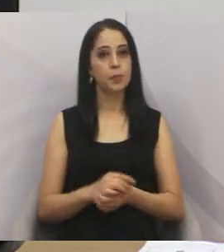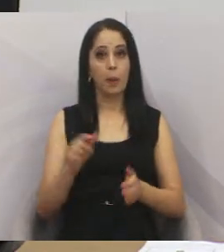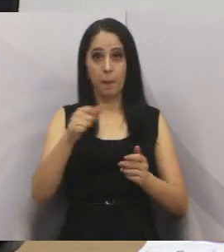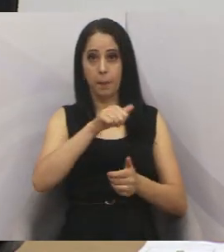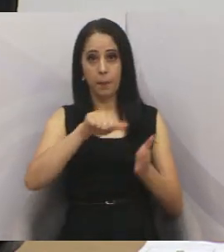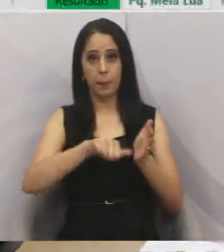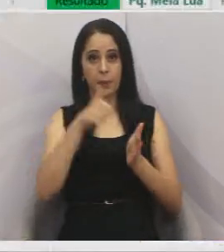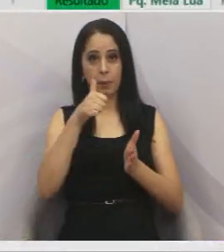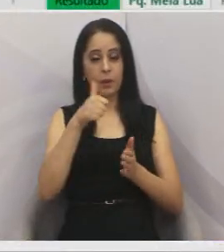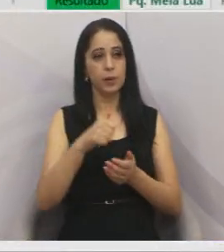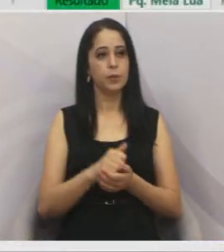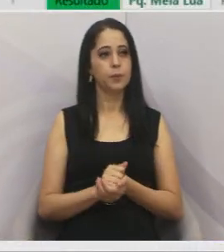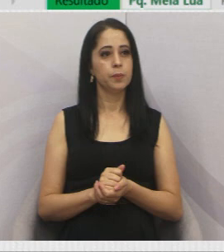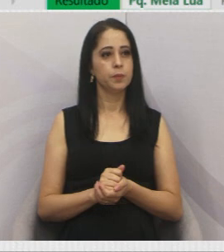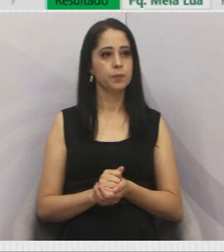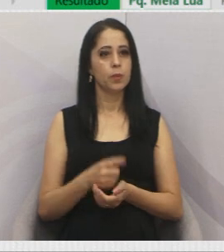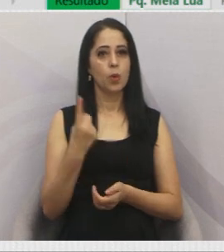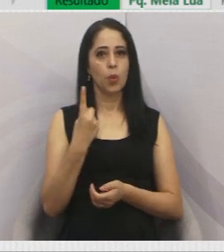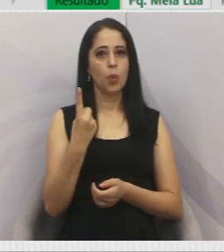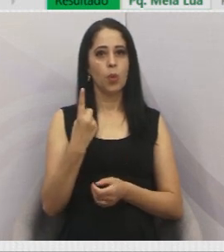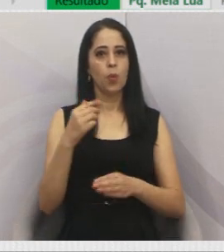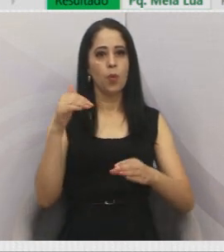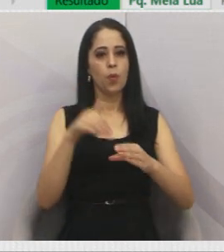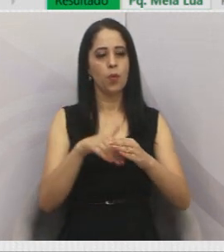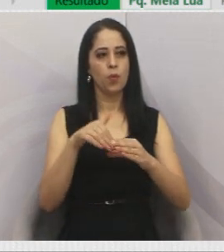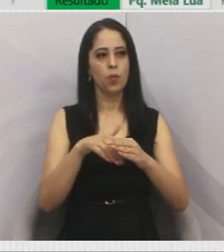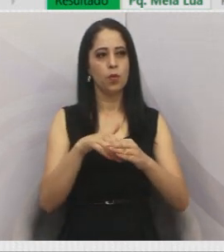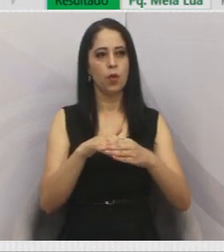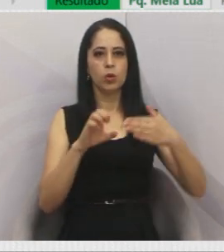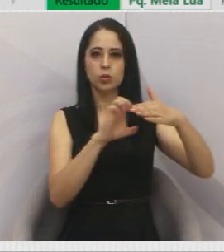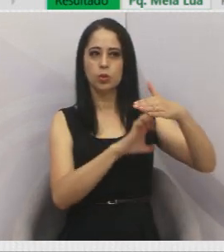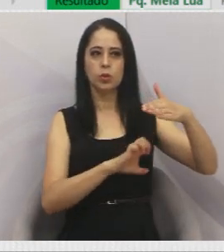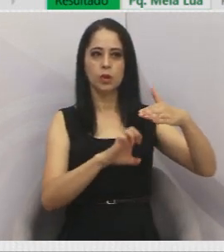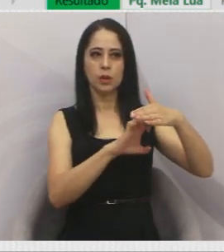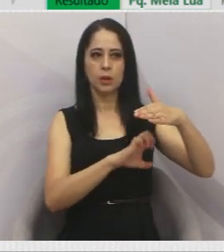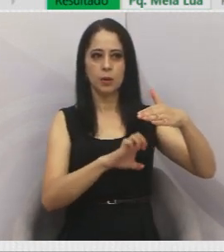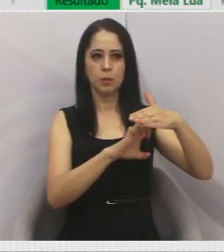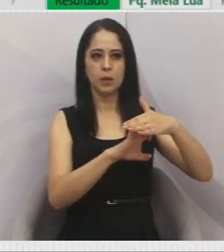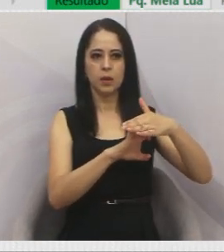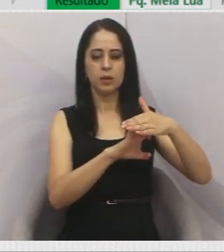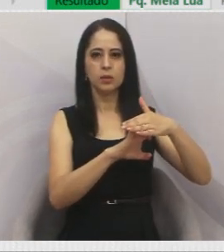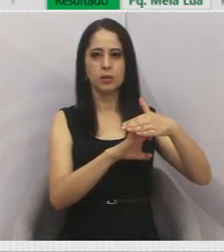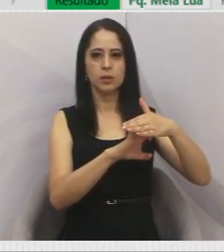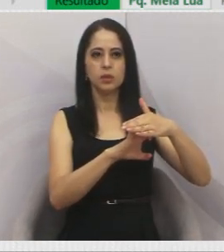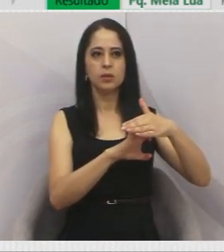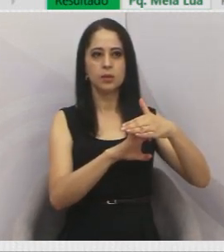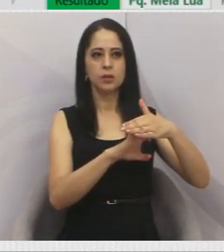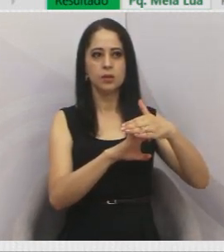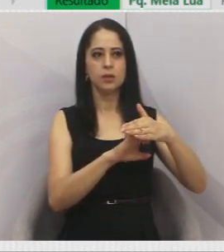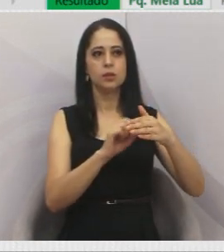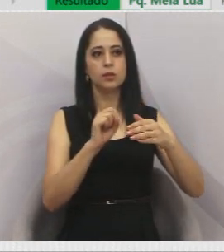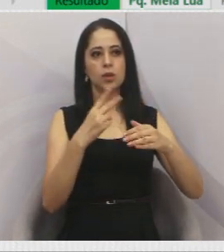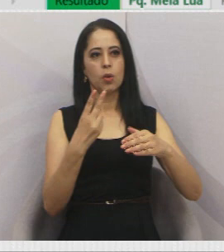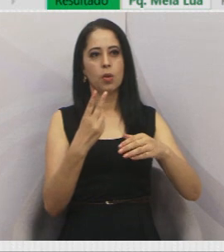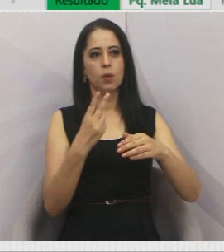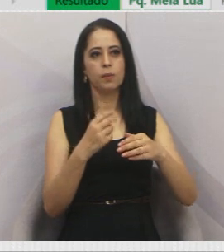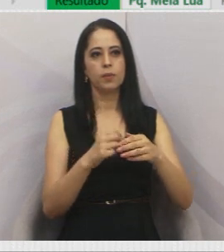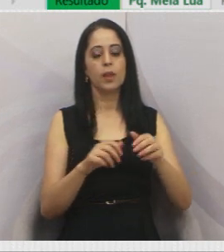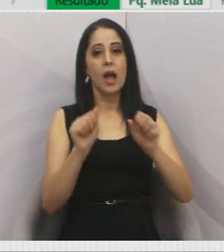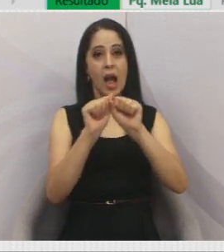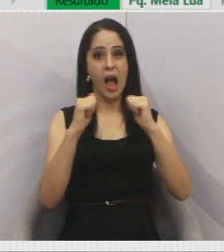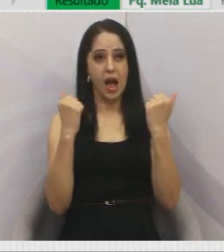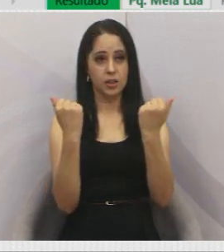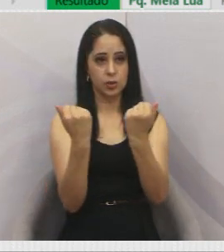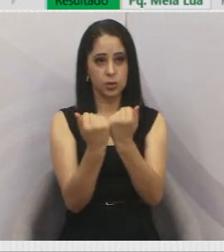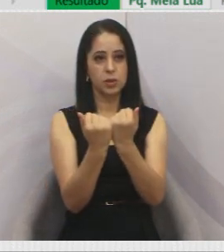Primeiro voto. Um voto para a entidade empresas, para o segmento empresas e ou entidades profissionais para a